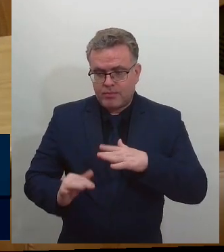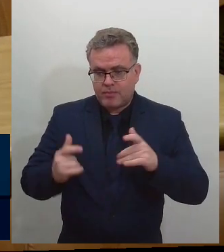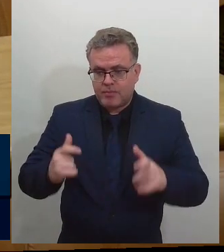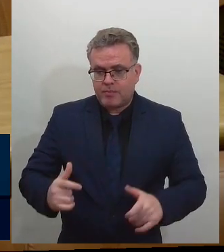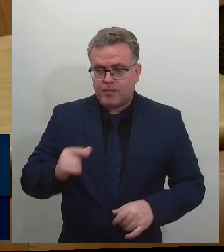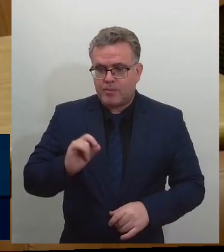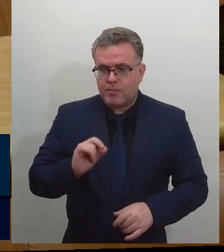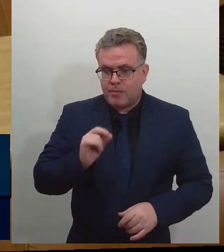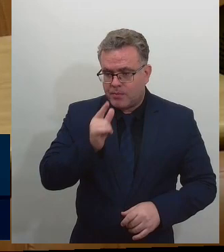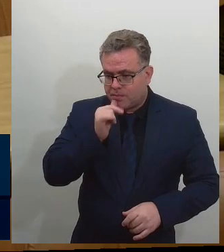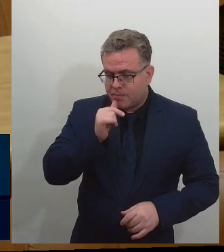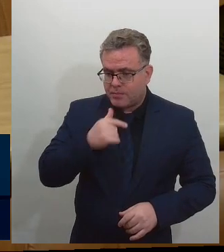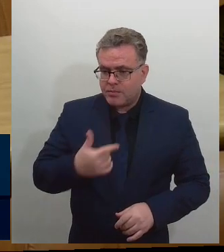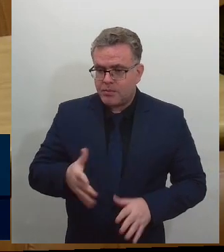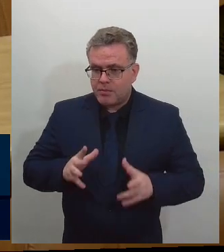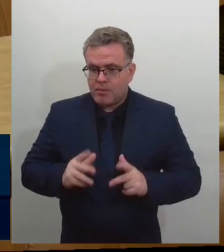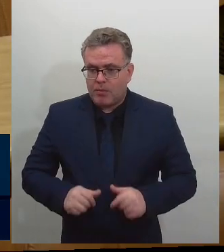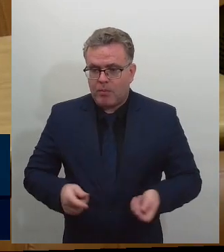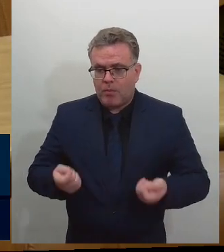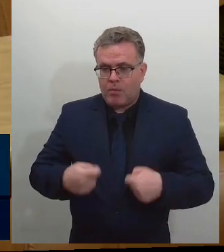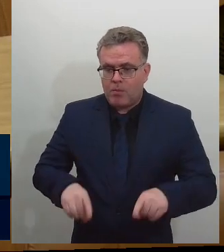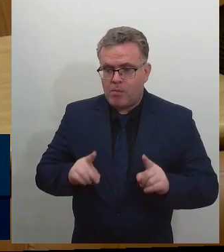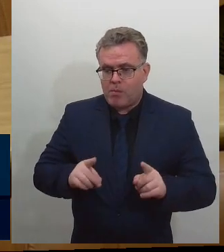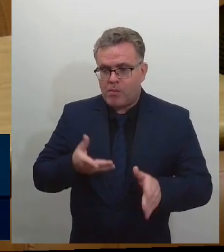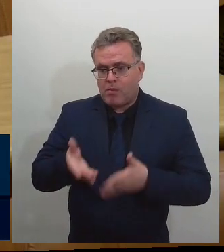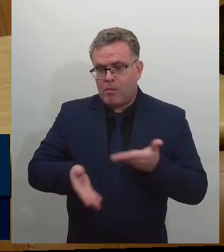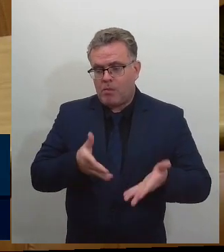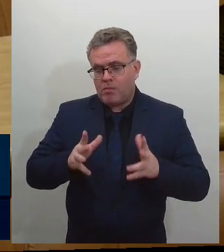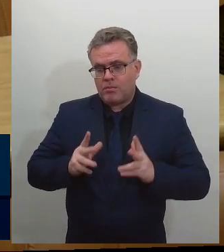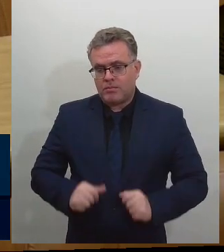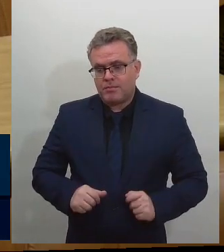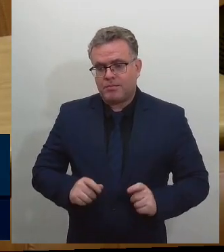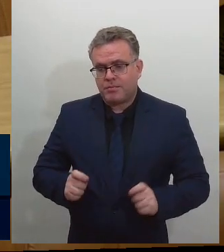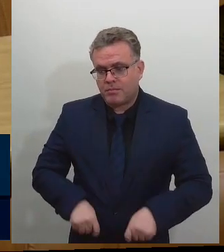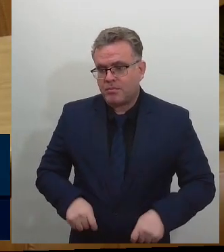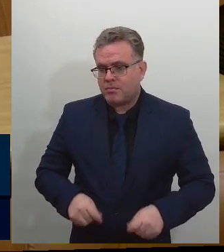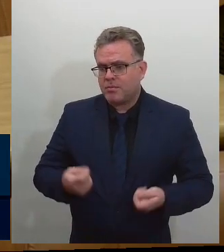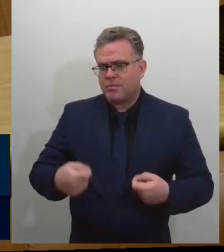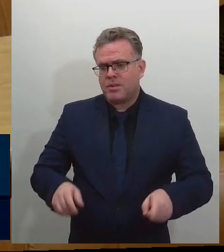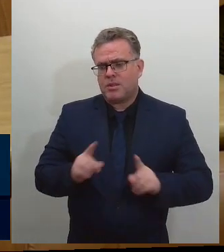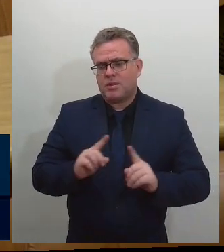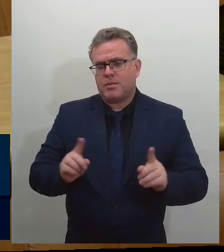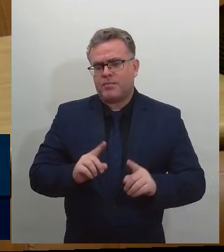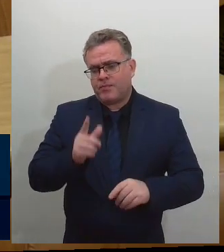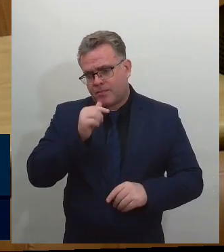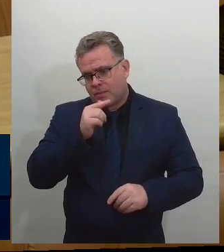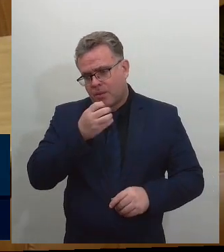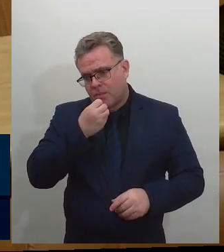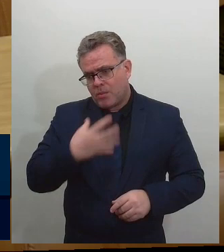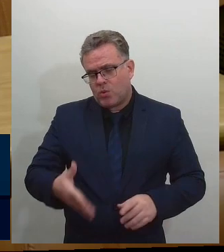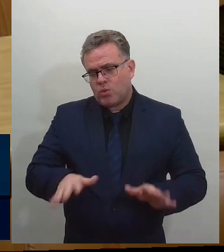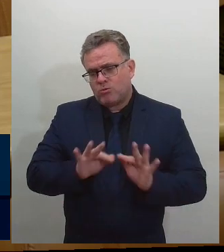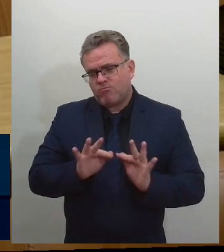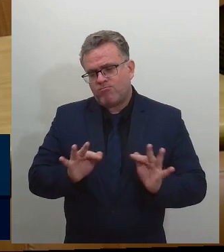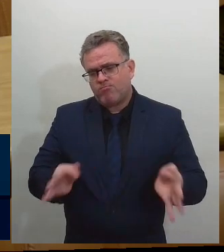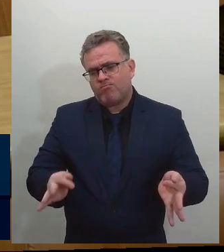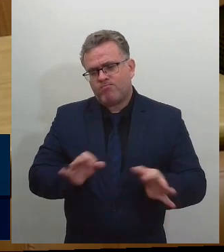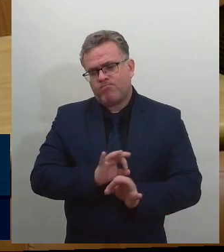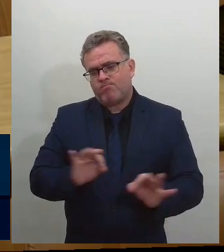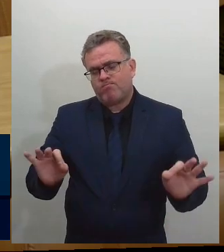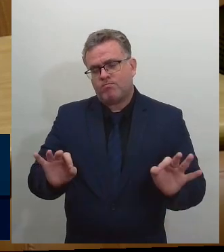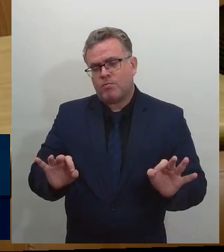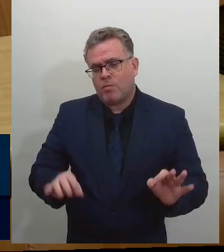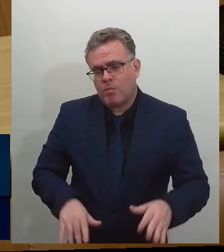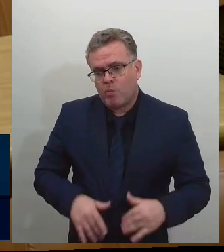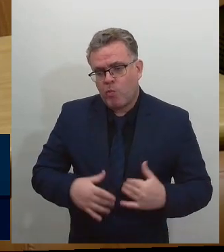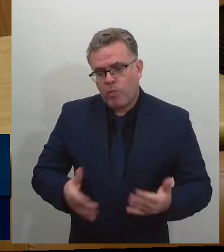que não precisa nem tratar para você consumir água do Rio São Francisco, uma água cristalina. E você vê o